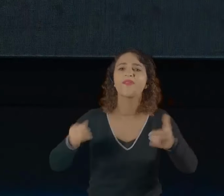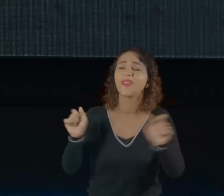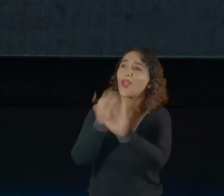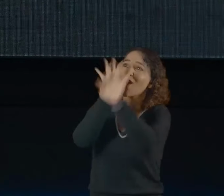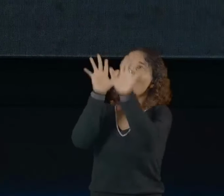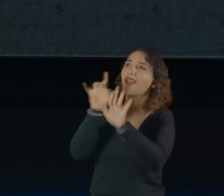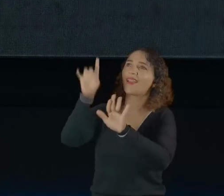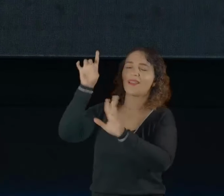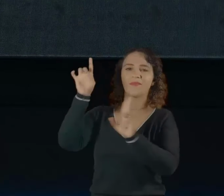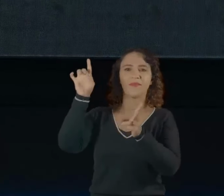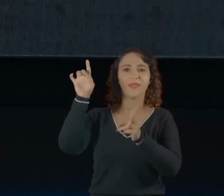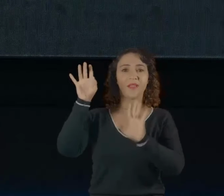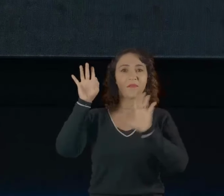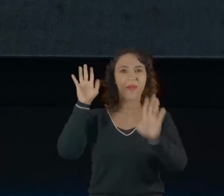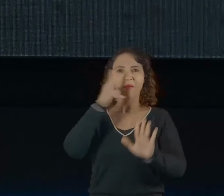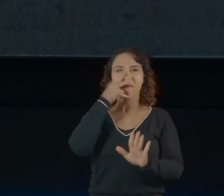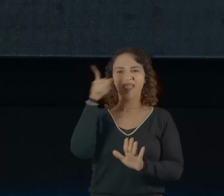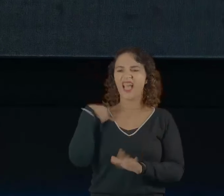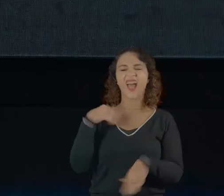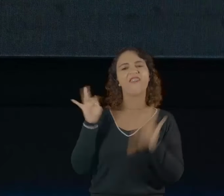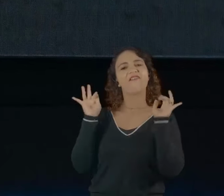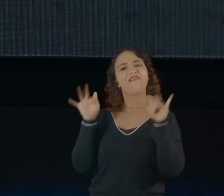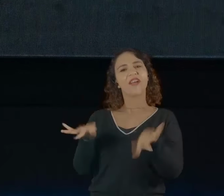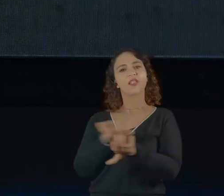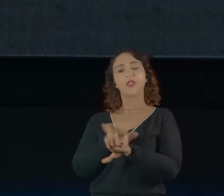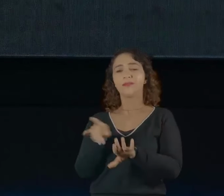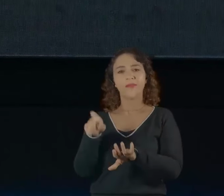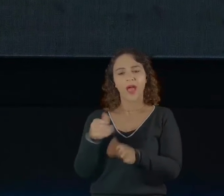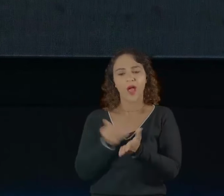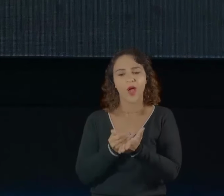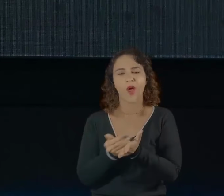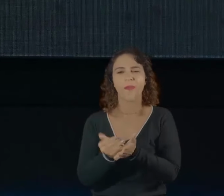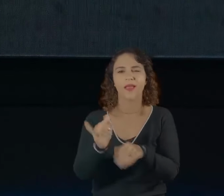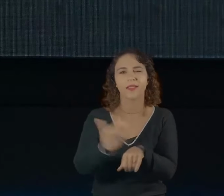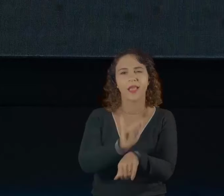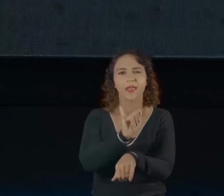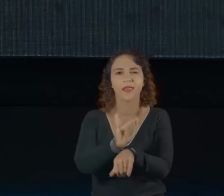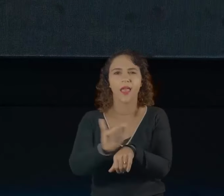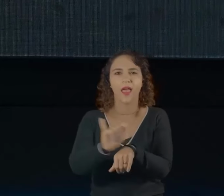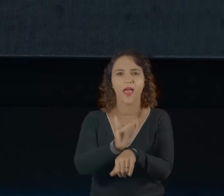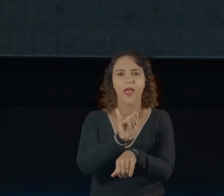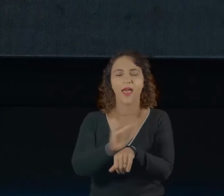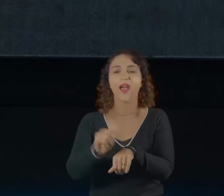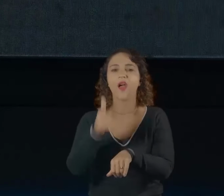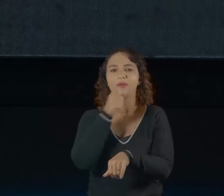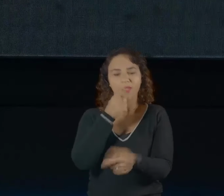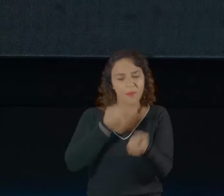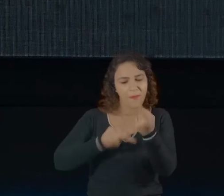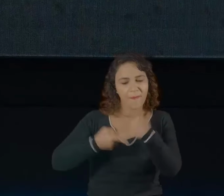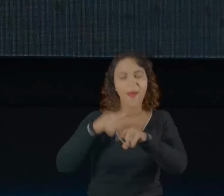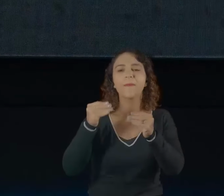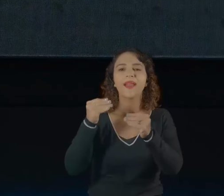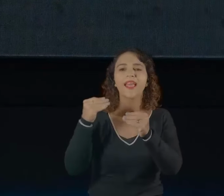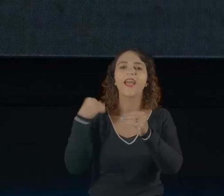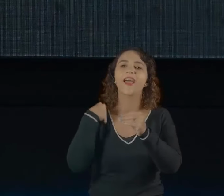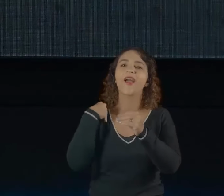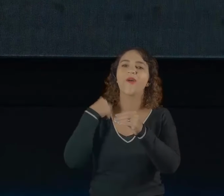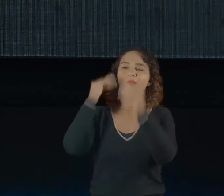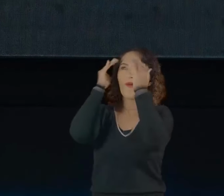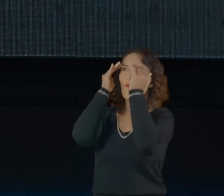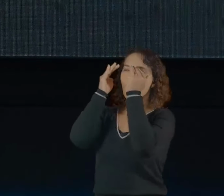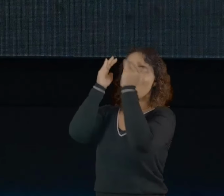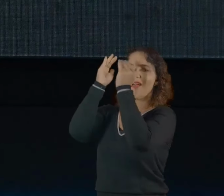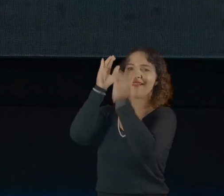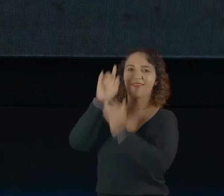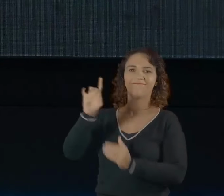dele. Mas não faça disso um fim, faça disso só um instrumento. O fim não pode ser isso. Mas se